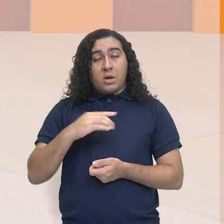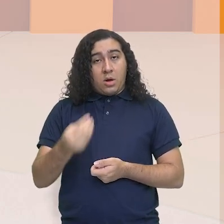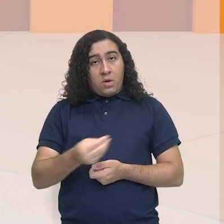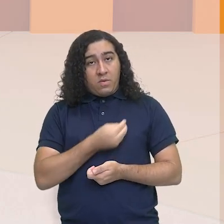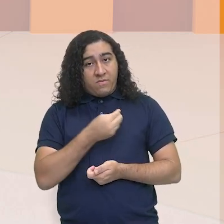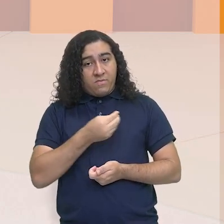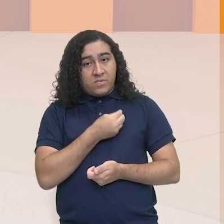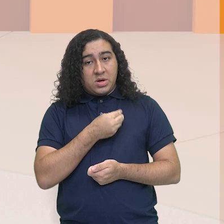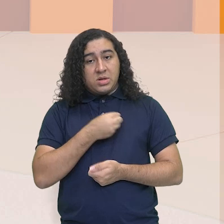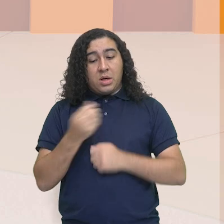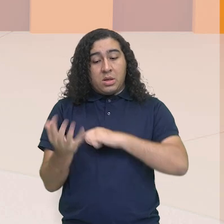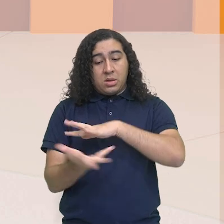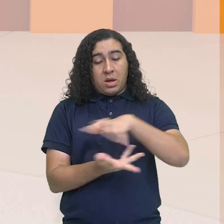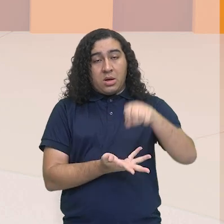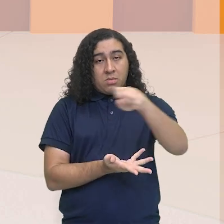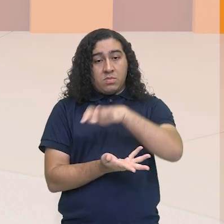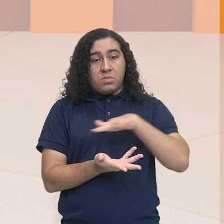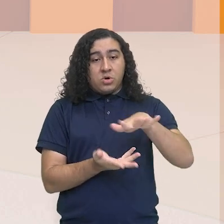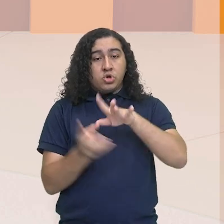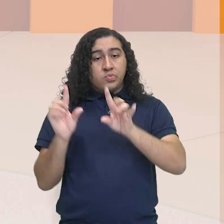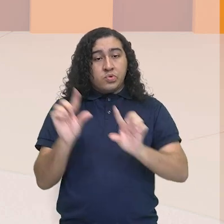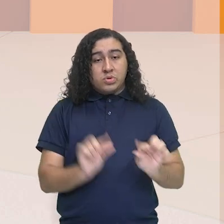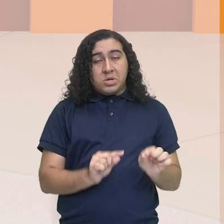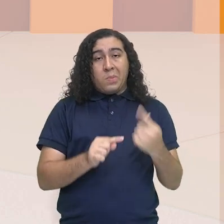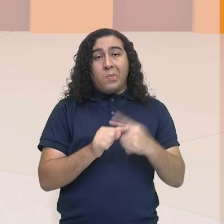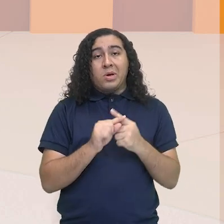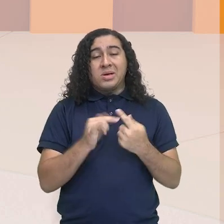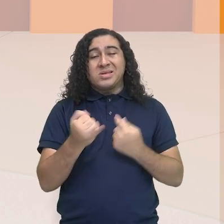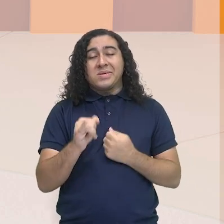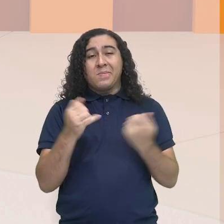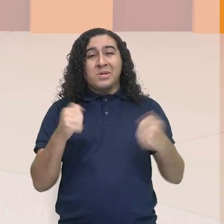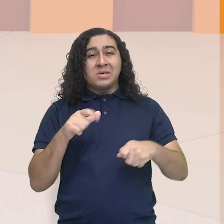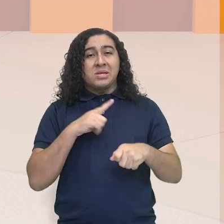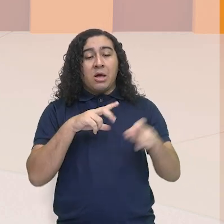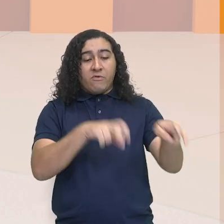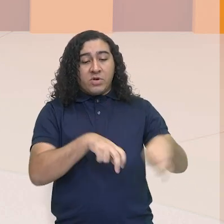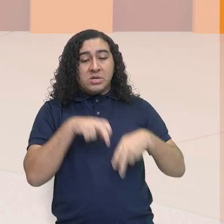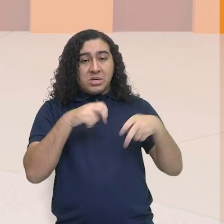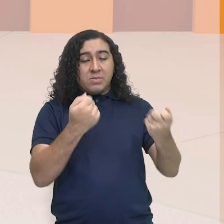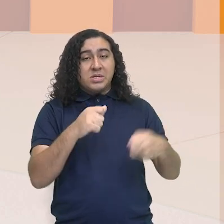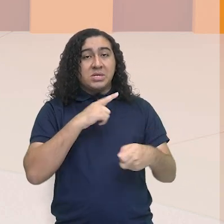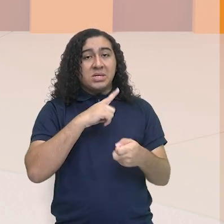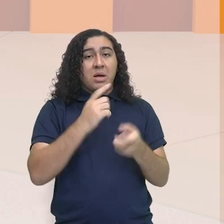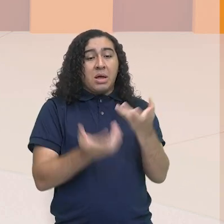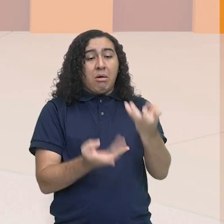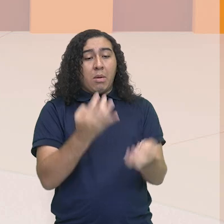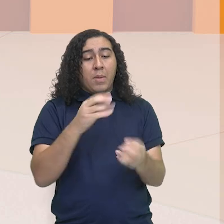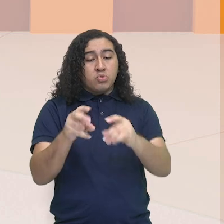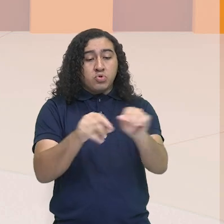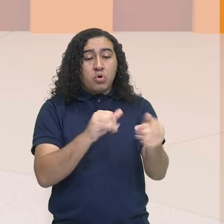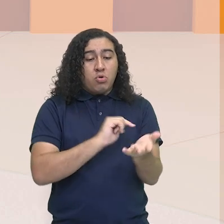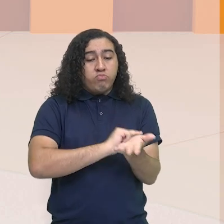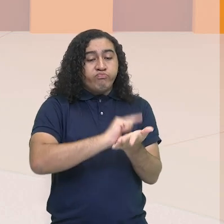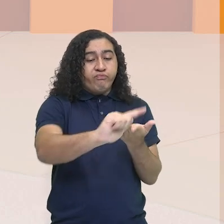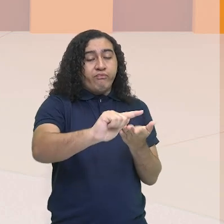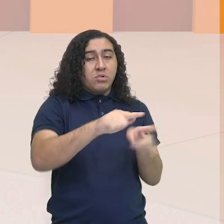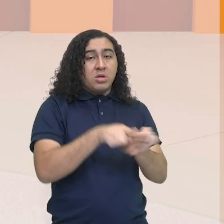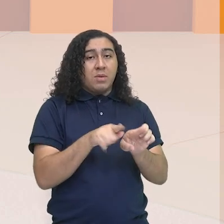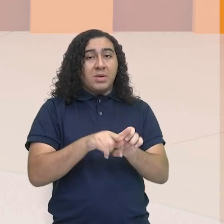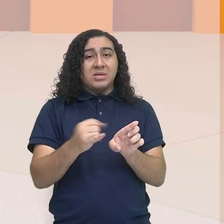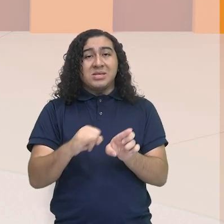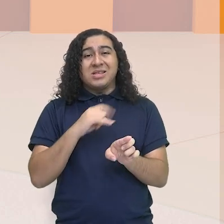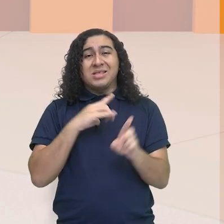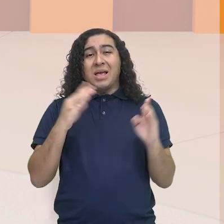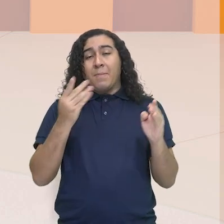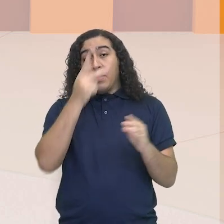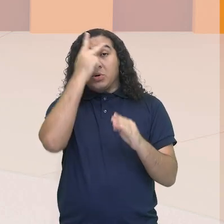já sabe, para poder ter aquela fazenda, tem que desmatar, né? Tem que tirar, tem que mandar queimar. Se tiver gente morando ali,